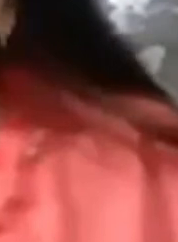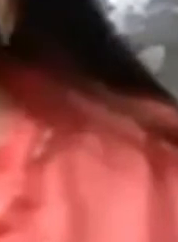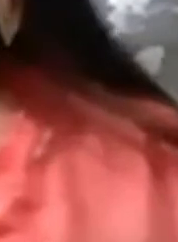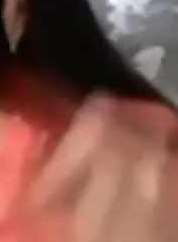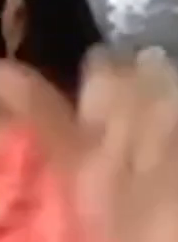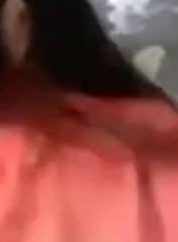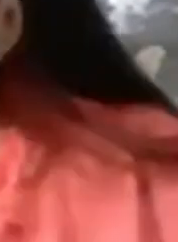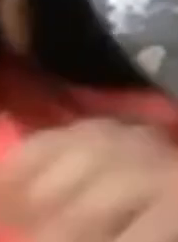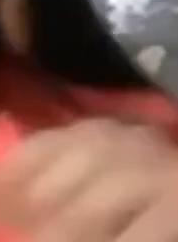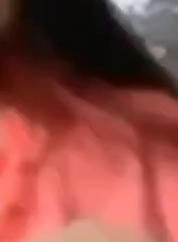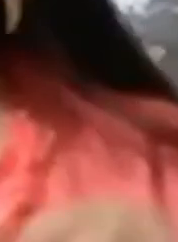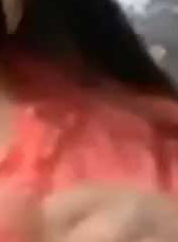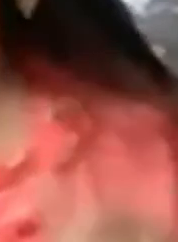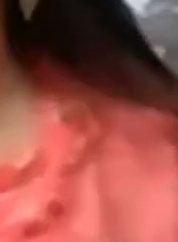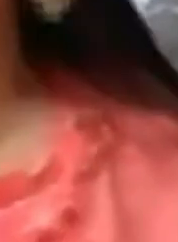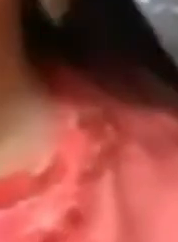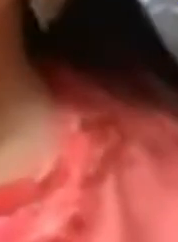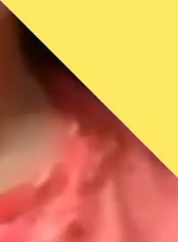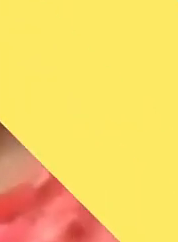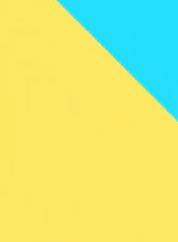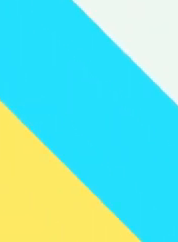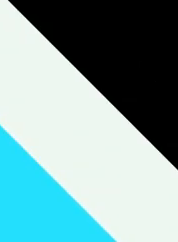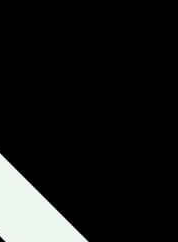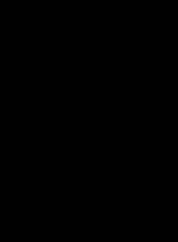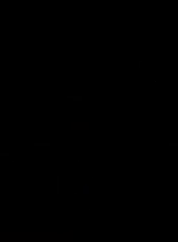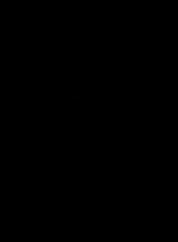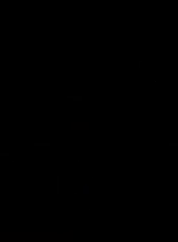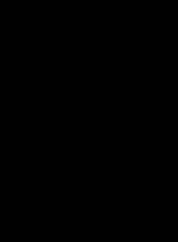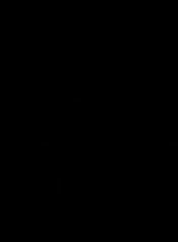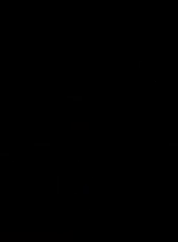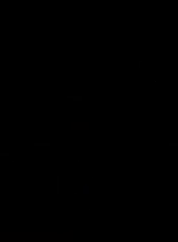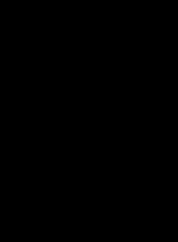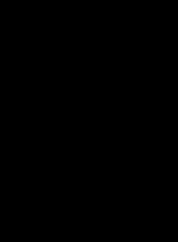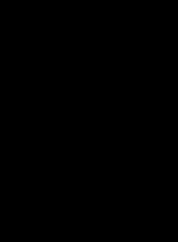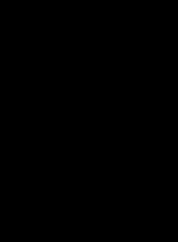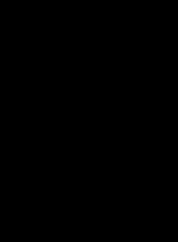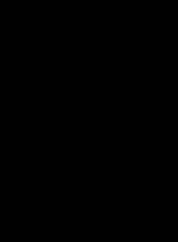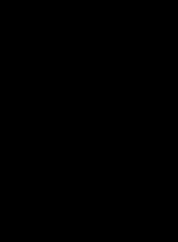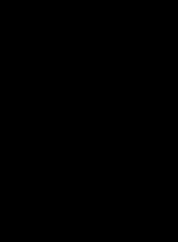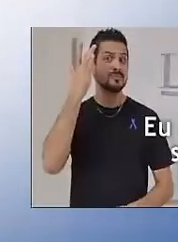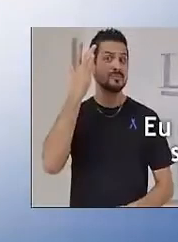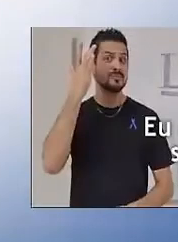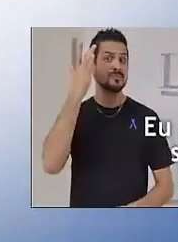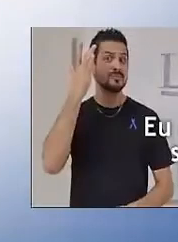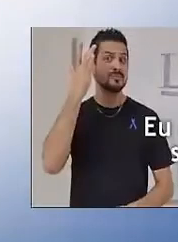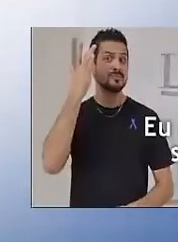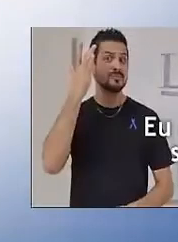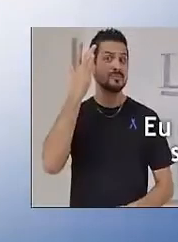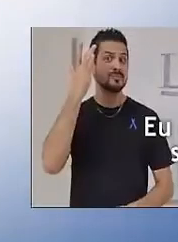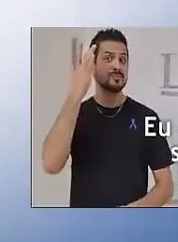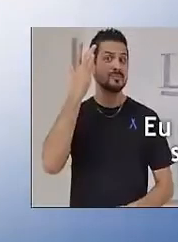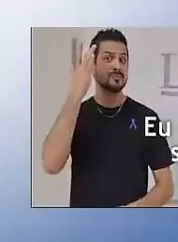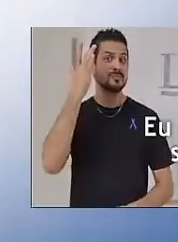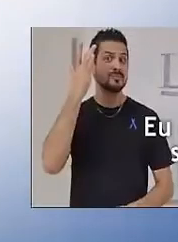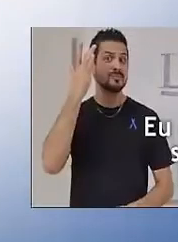Apenas alguma mudança na realização desse sinal que vai marcar esse outro significado. Por exemplo,